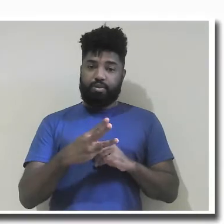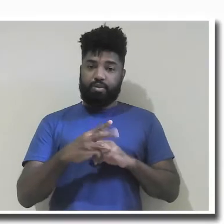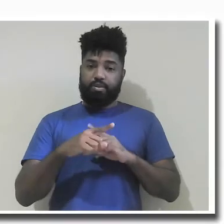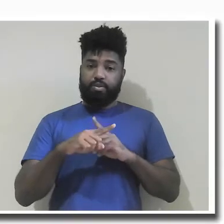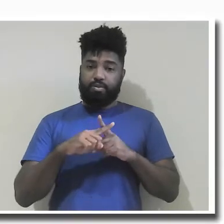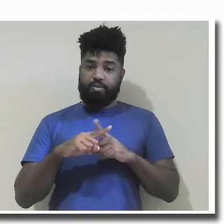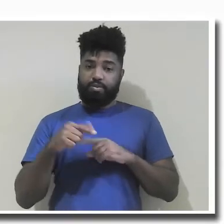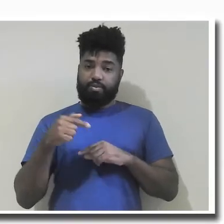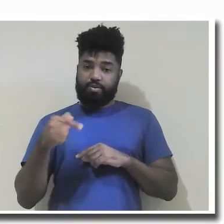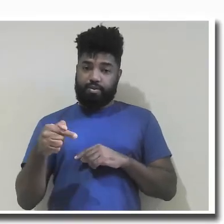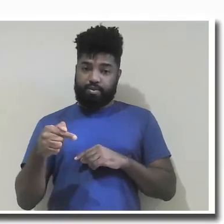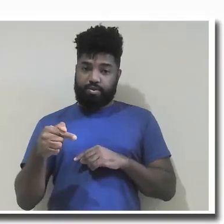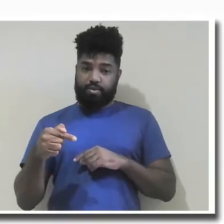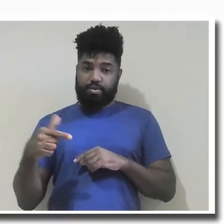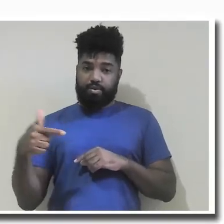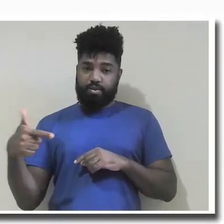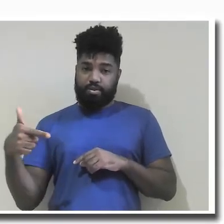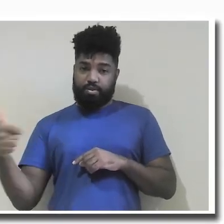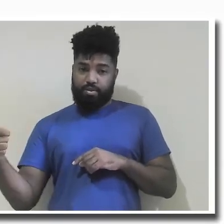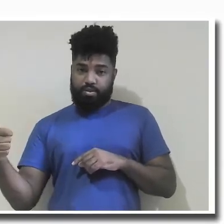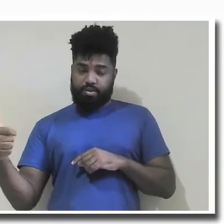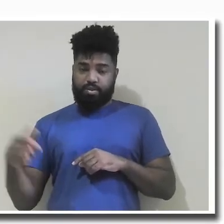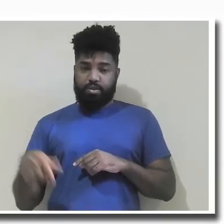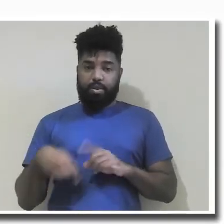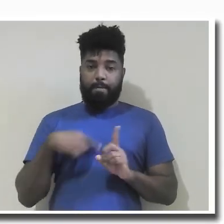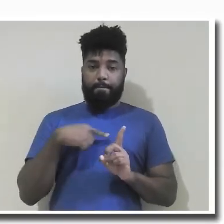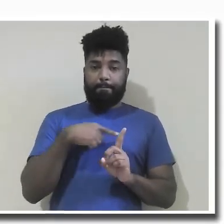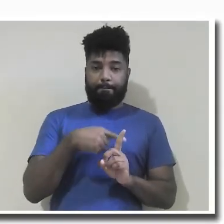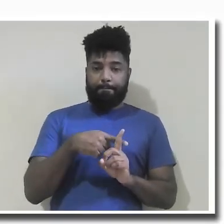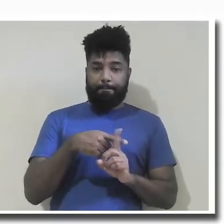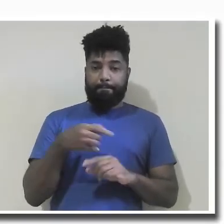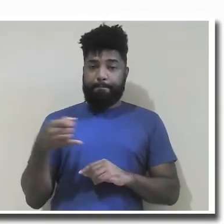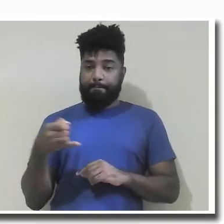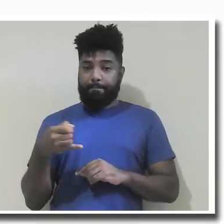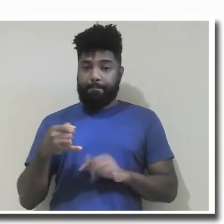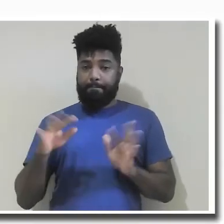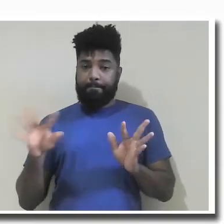21. Menos com mais resulta em